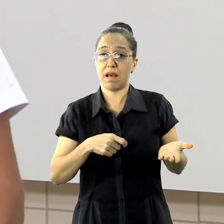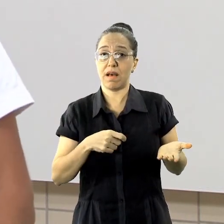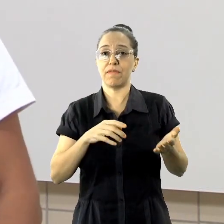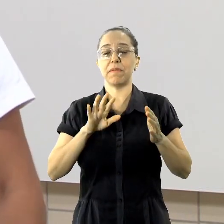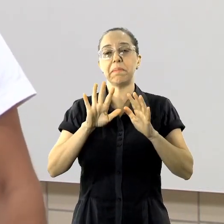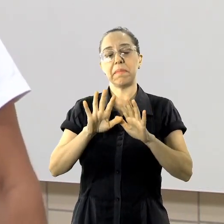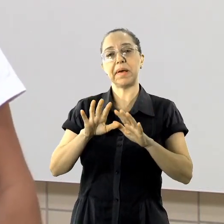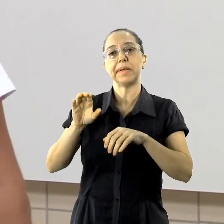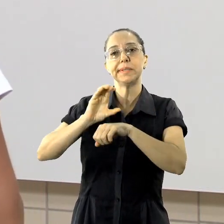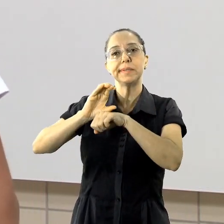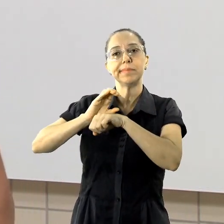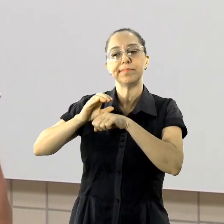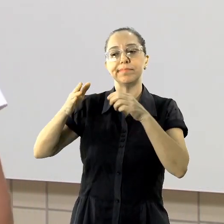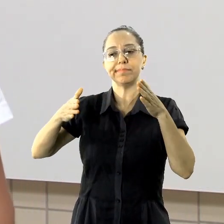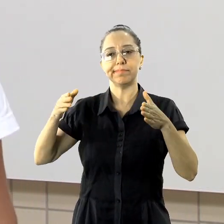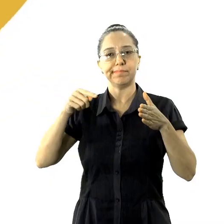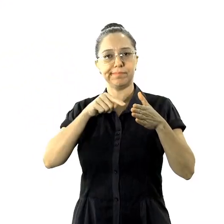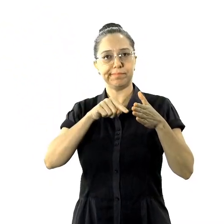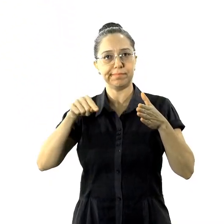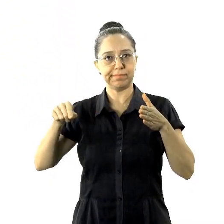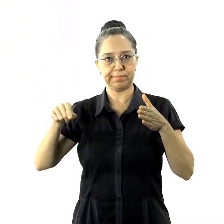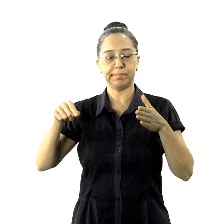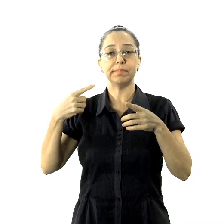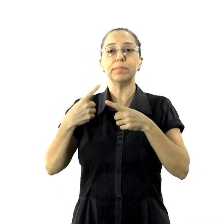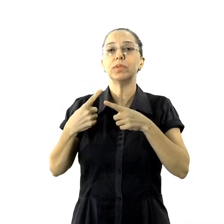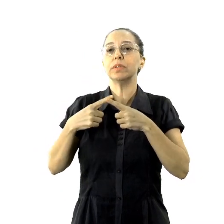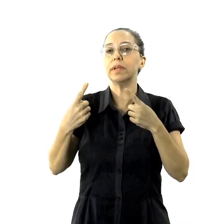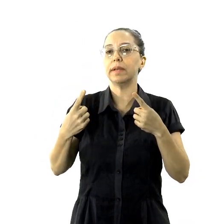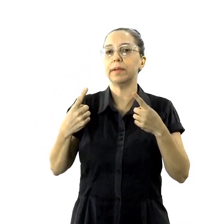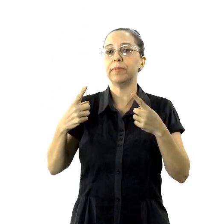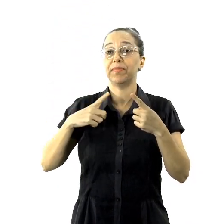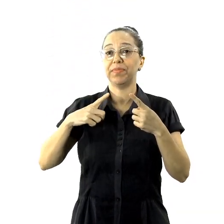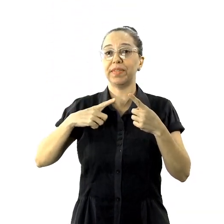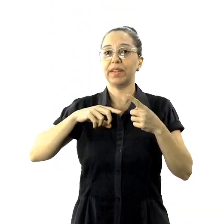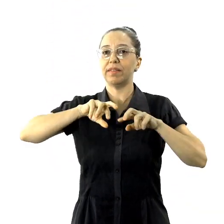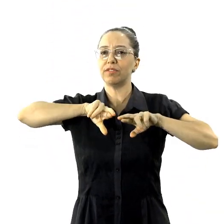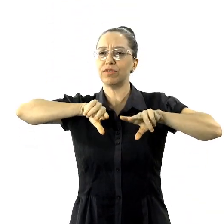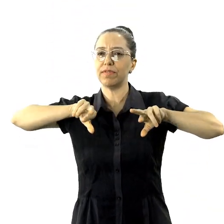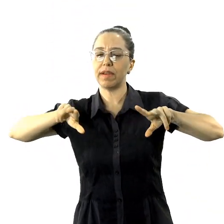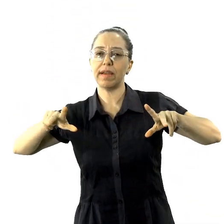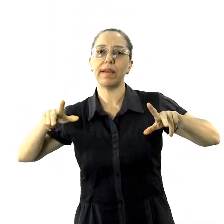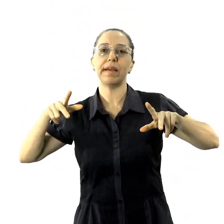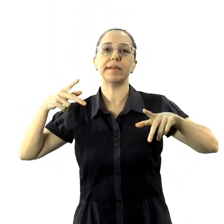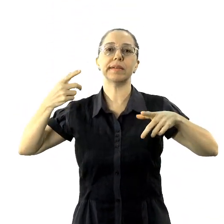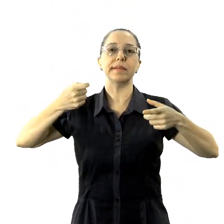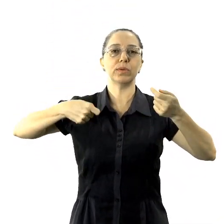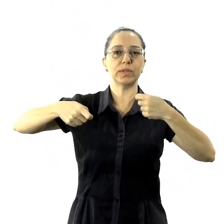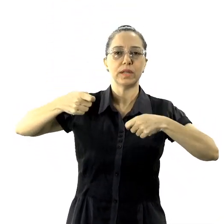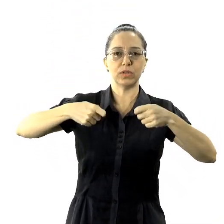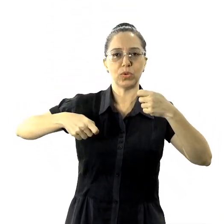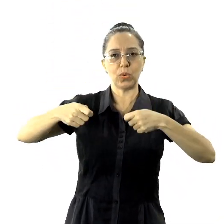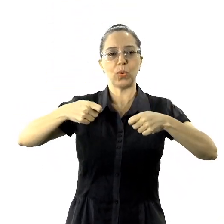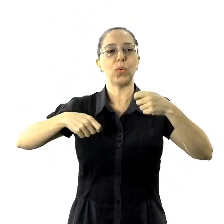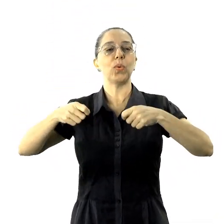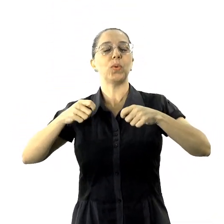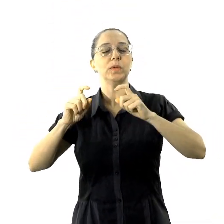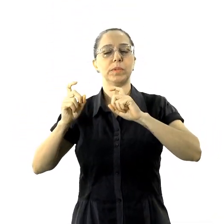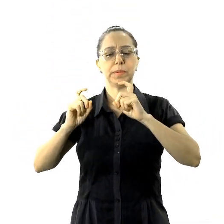período constitucionalista, ele recebe esse nome porque houveram várias conversas, várias negociações e surgiu